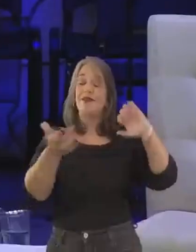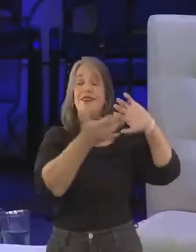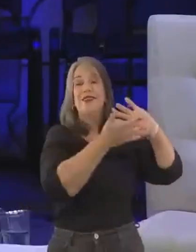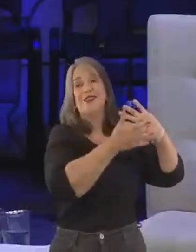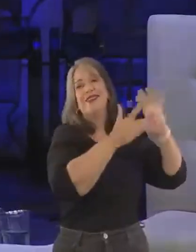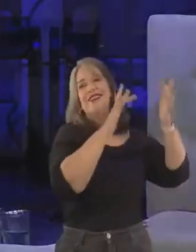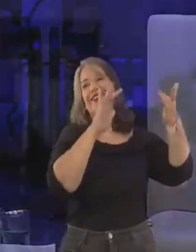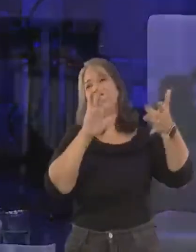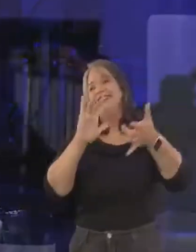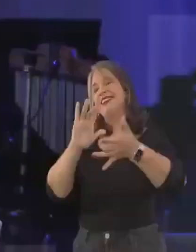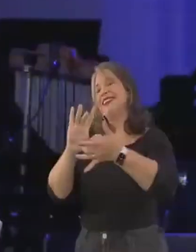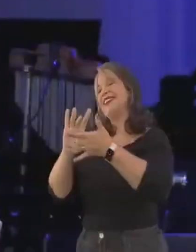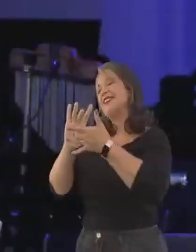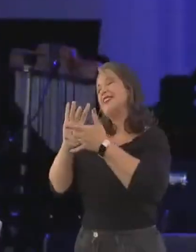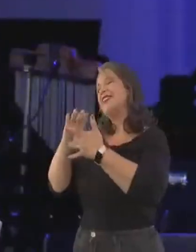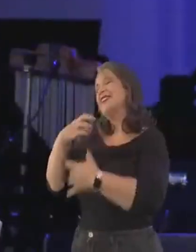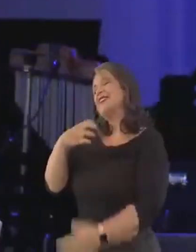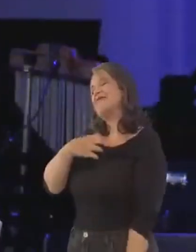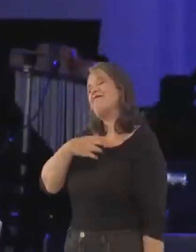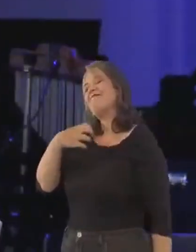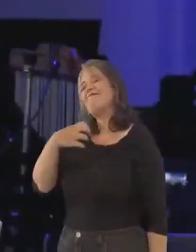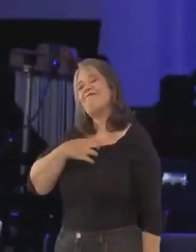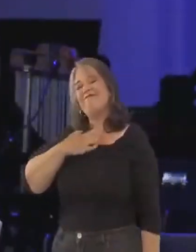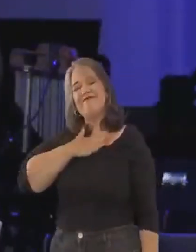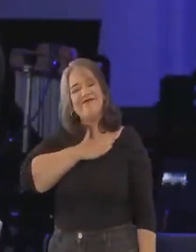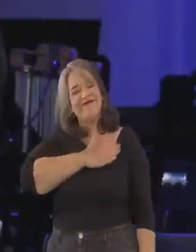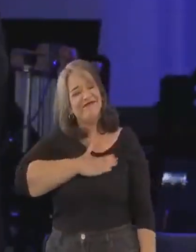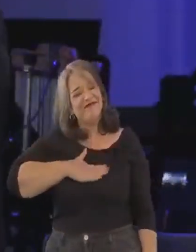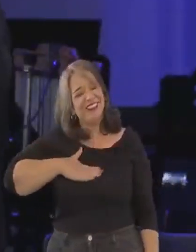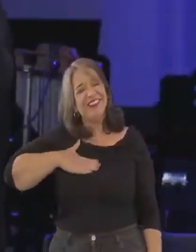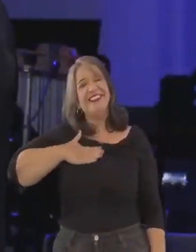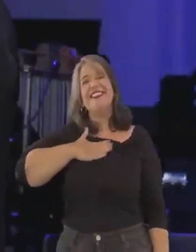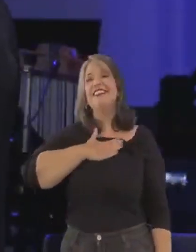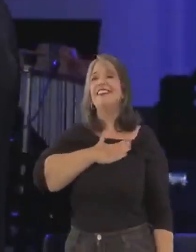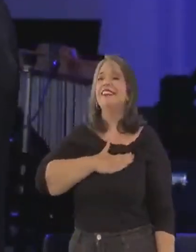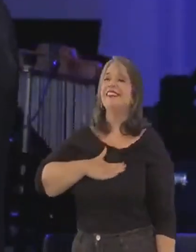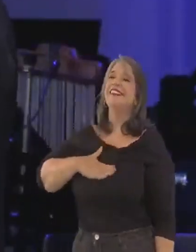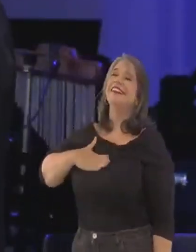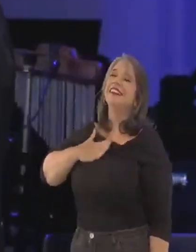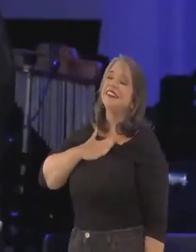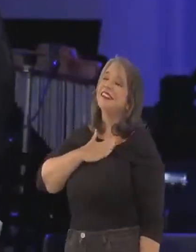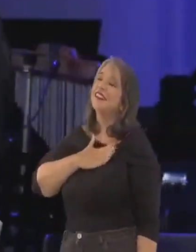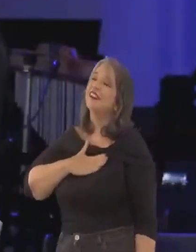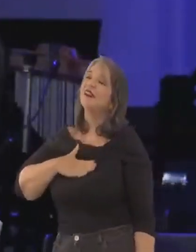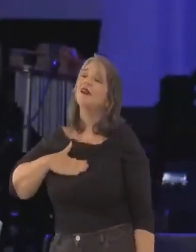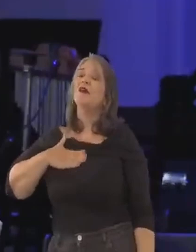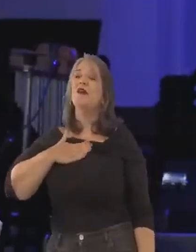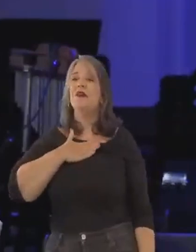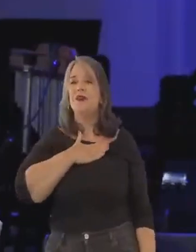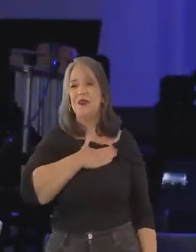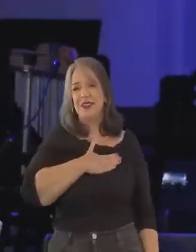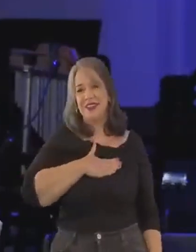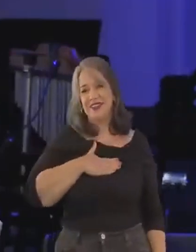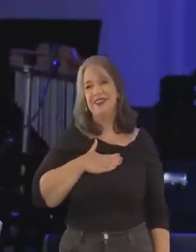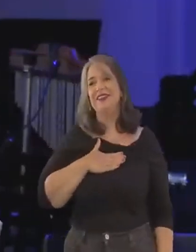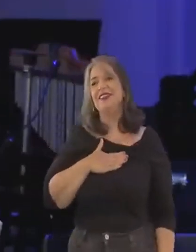eu senti no dia em que me